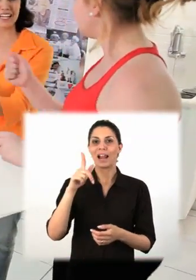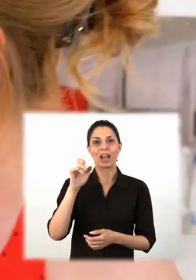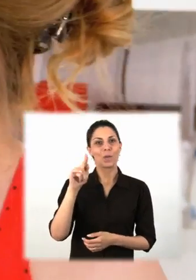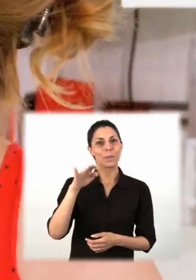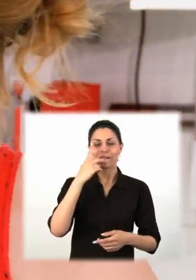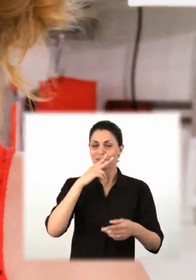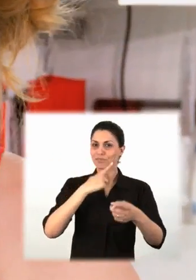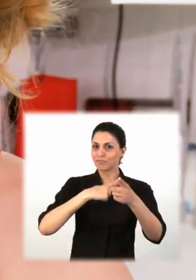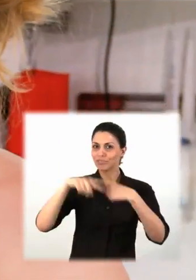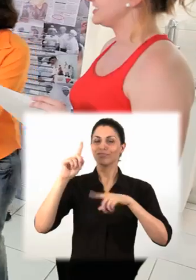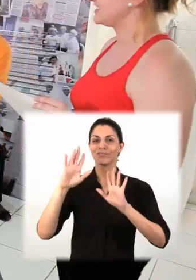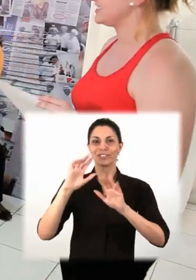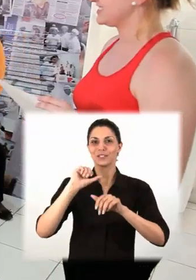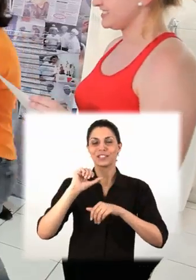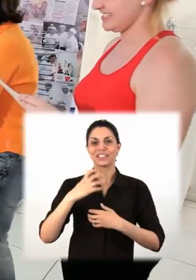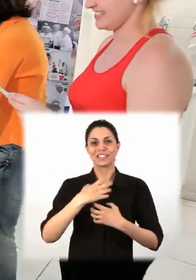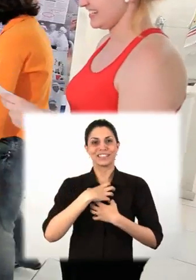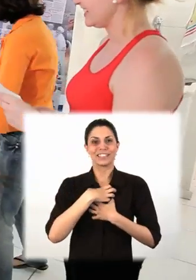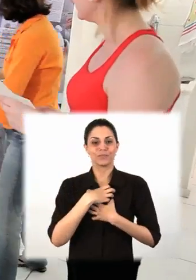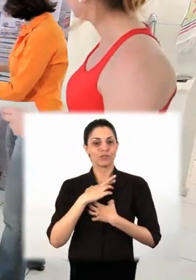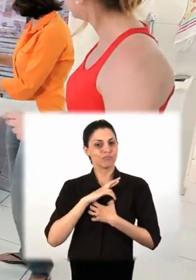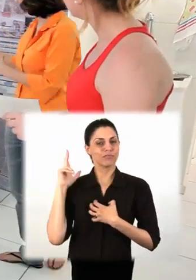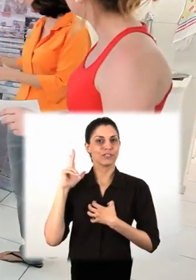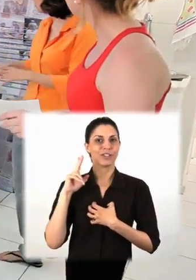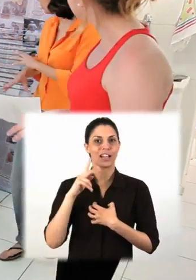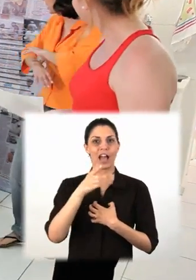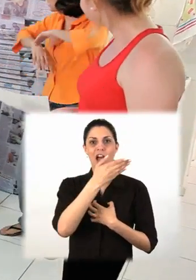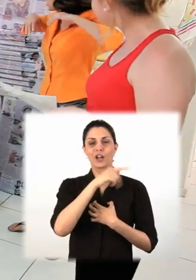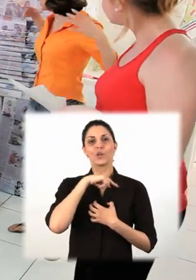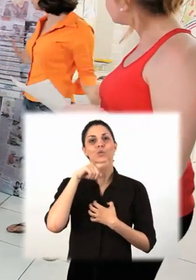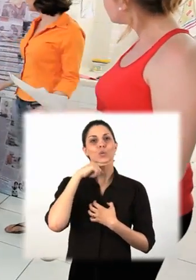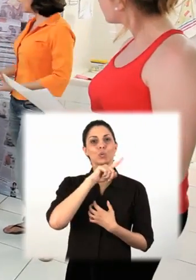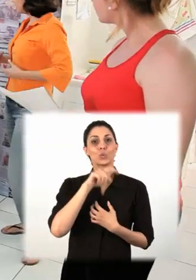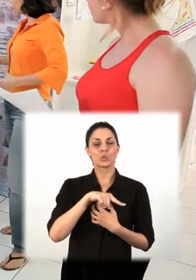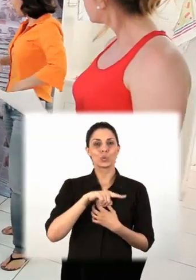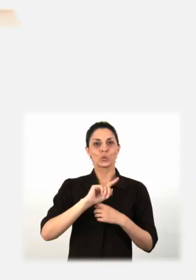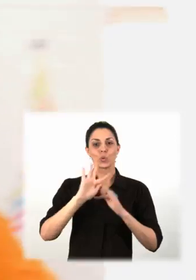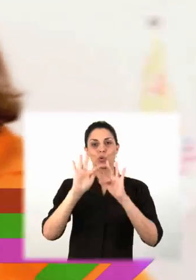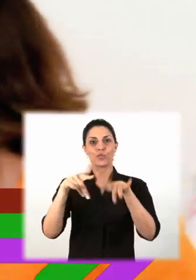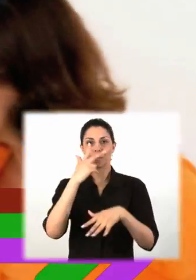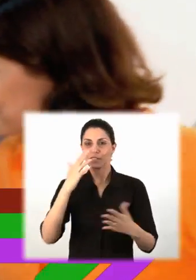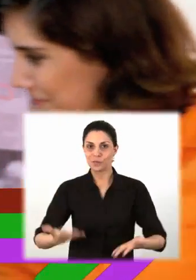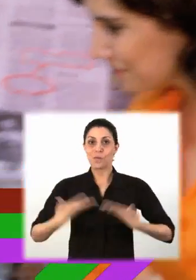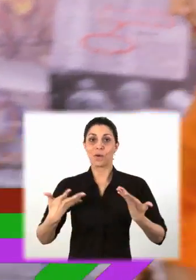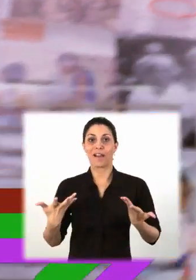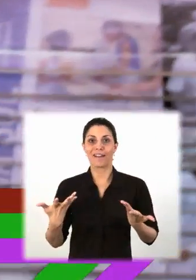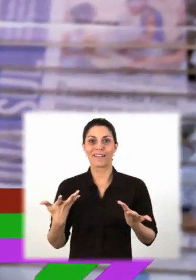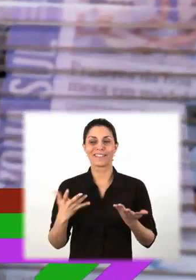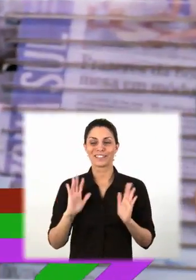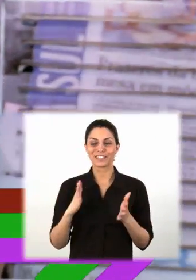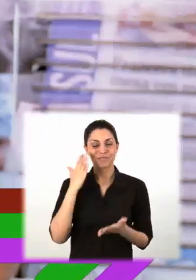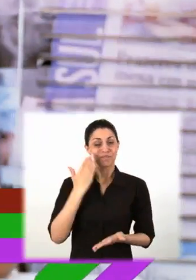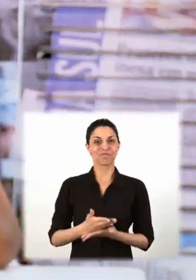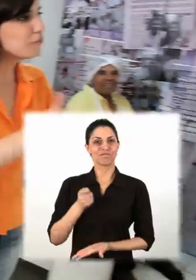virada na receita. A Irma, fala pra mim, você acha que ela virou assim, no final da receita ela tava como? Tá bem empolgada.